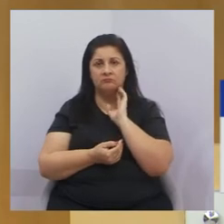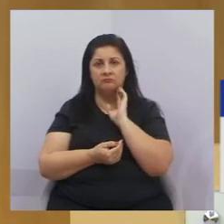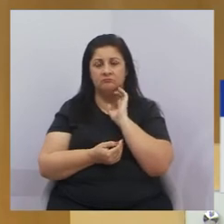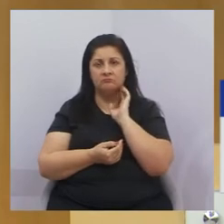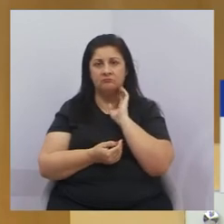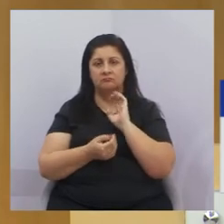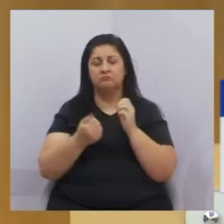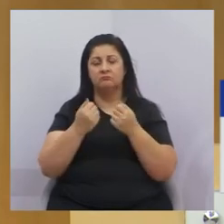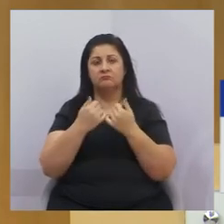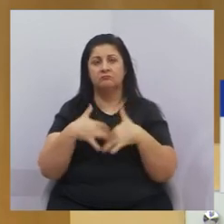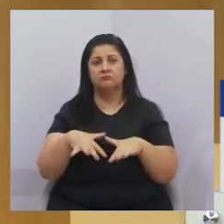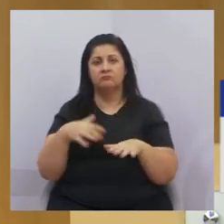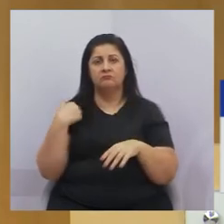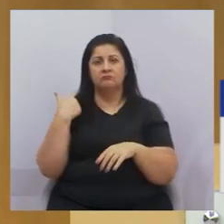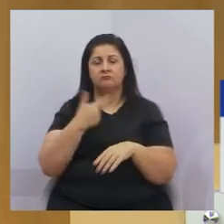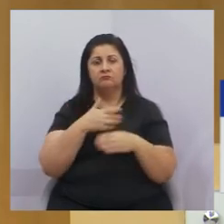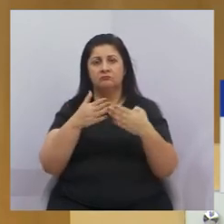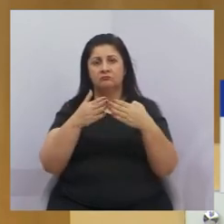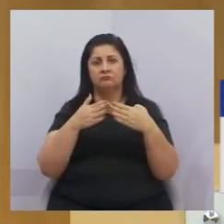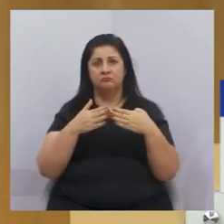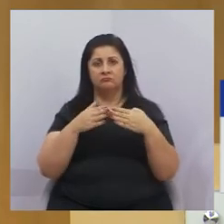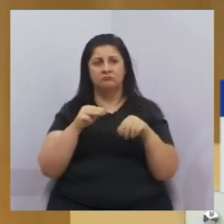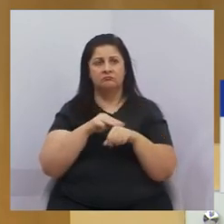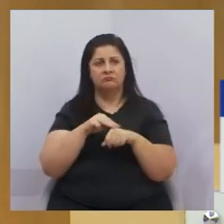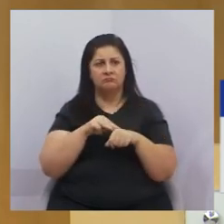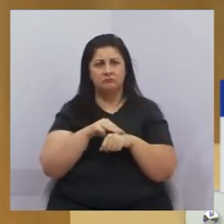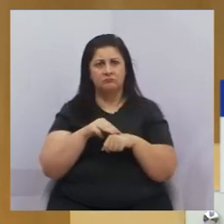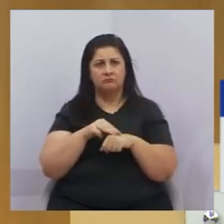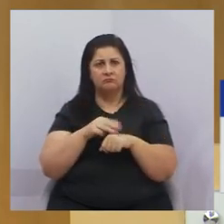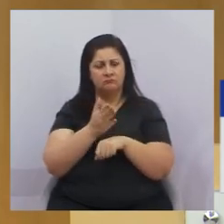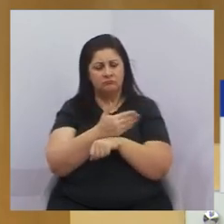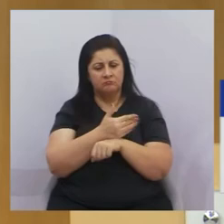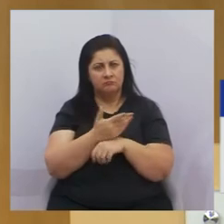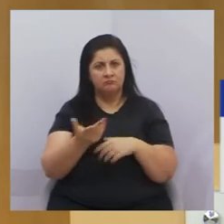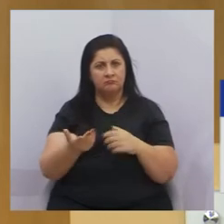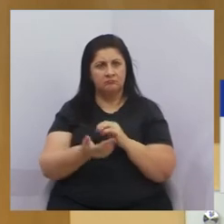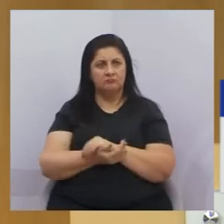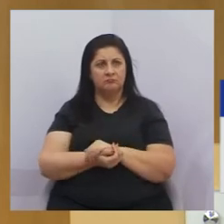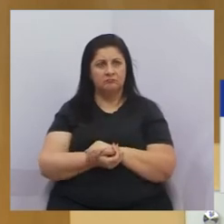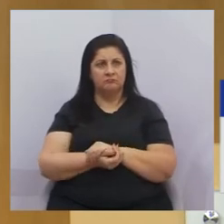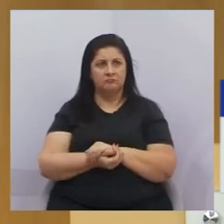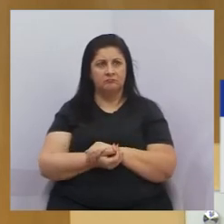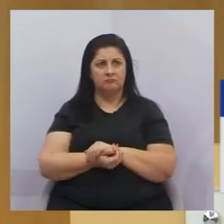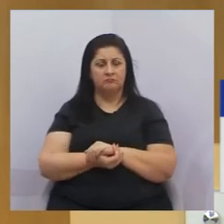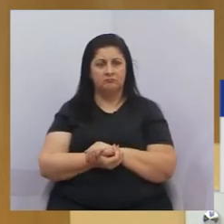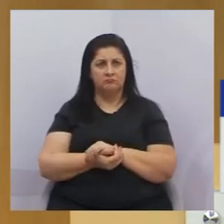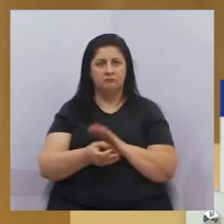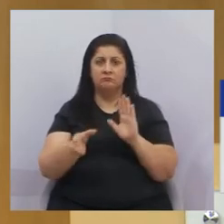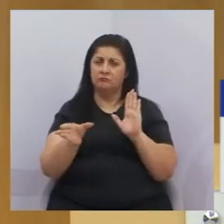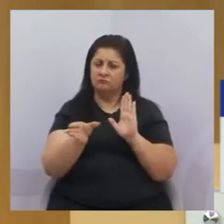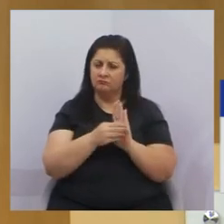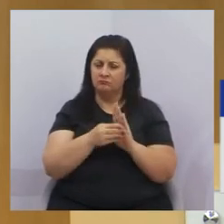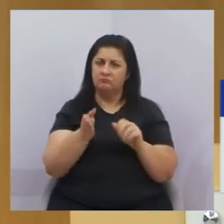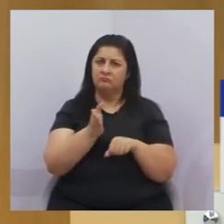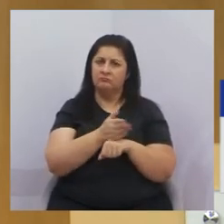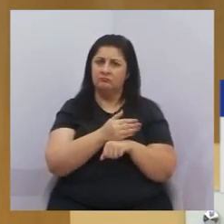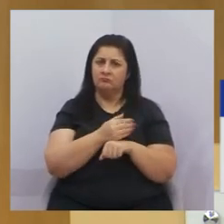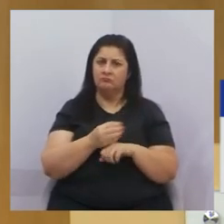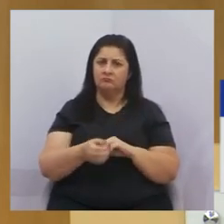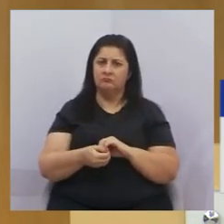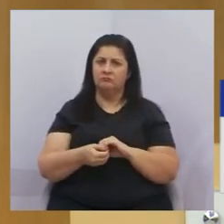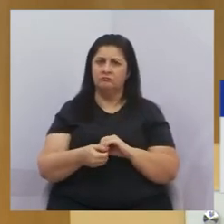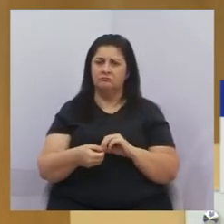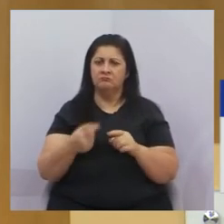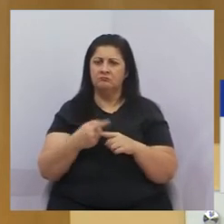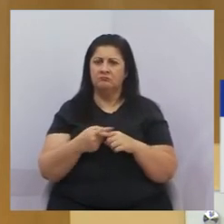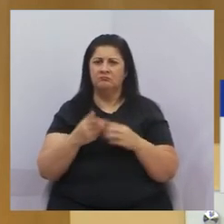Então, o que a gente pede? Que essas discussões sejam feitas antes. Que essa emenda ela seja colocada antes. Para que